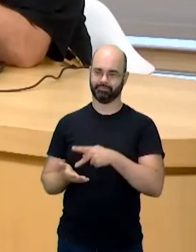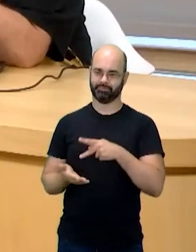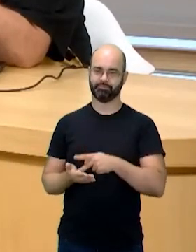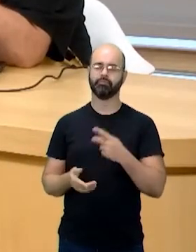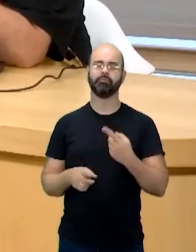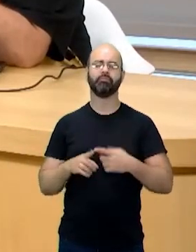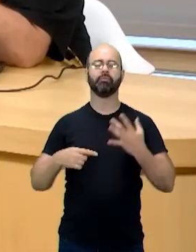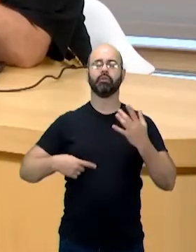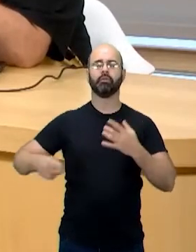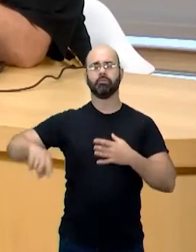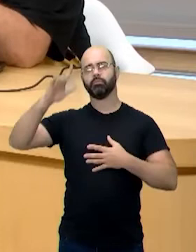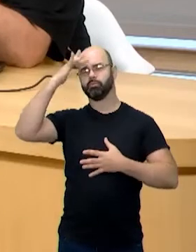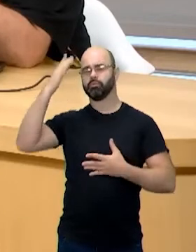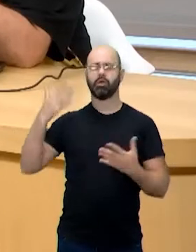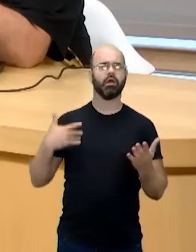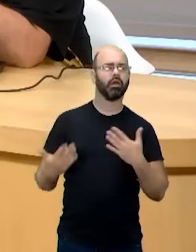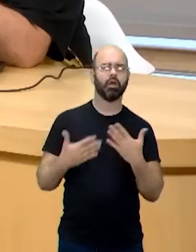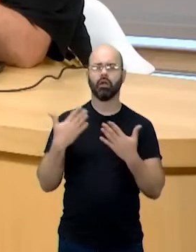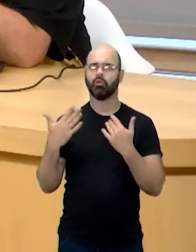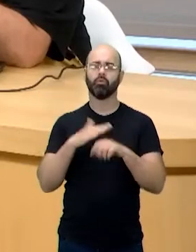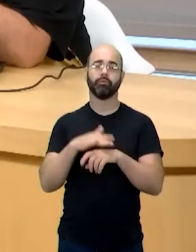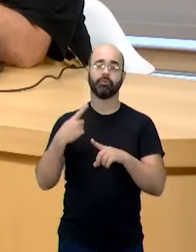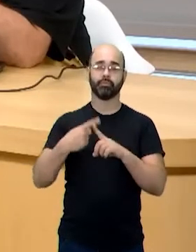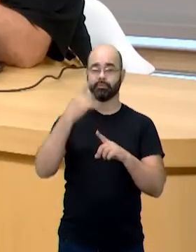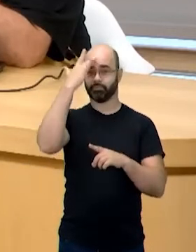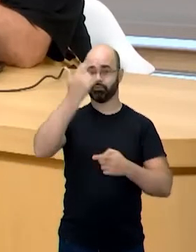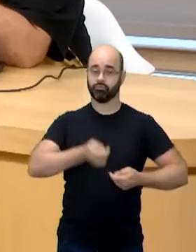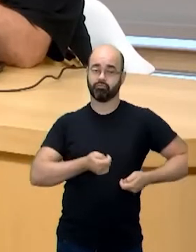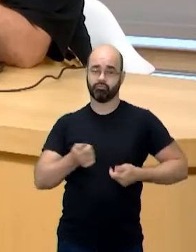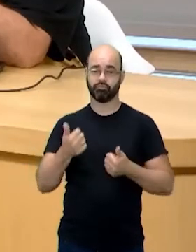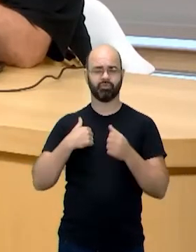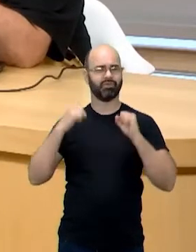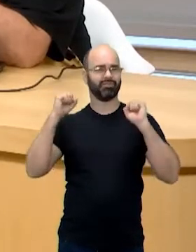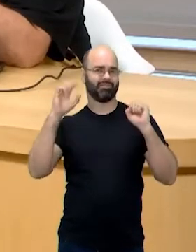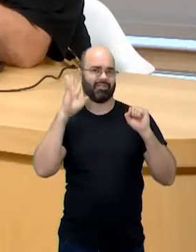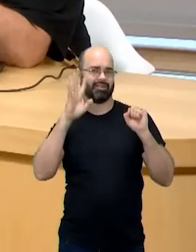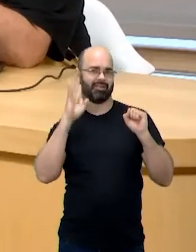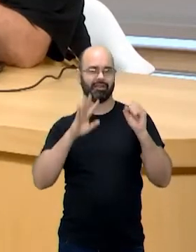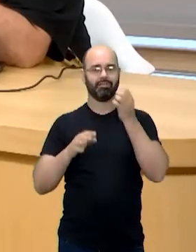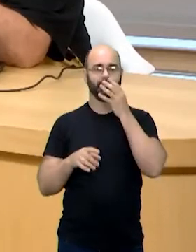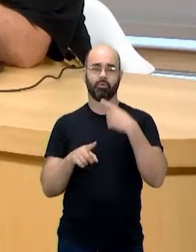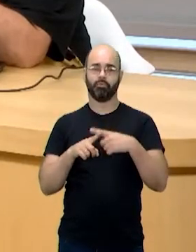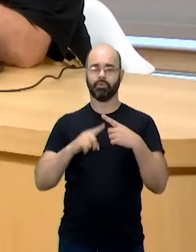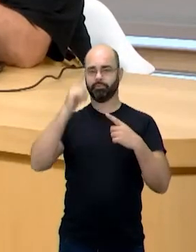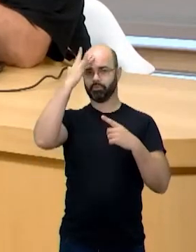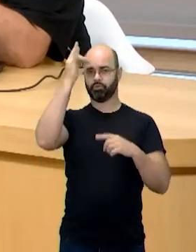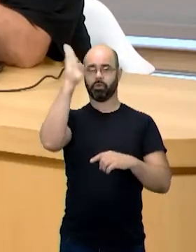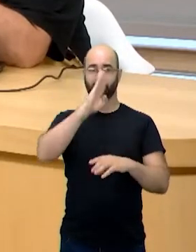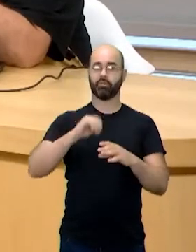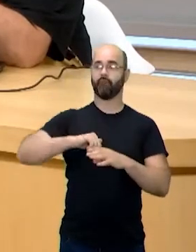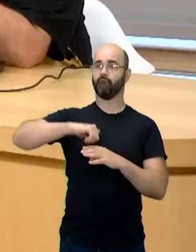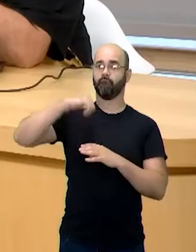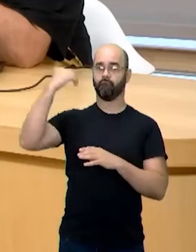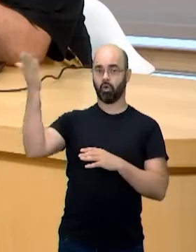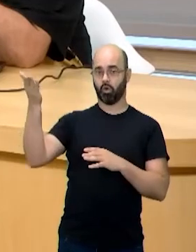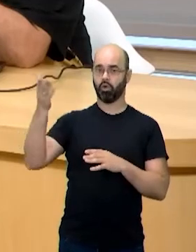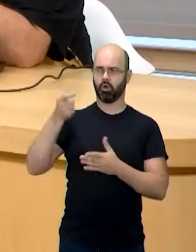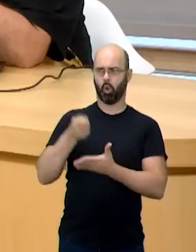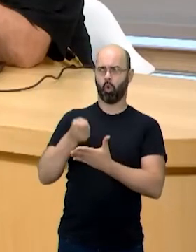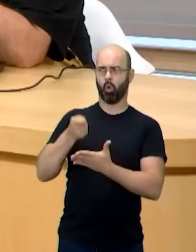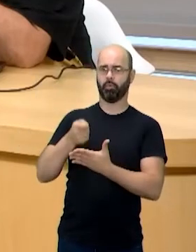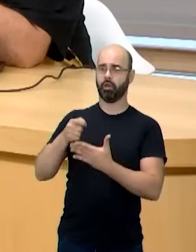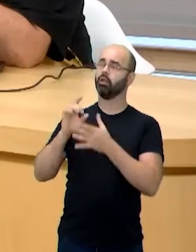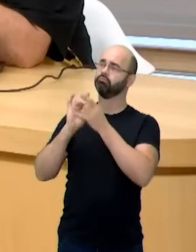foi polêmica, porque num primeiro momento todo mundo comemorou a anistia. Afinal de contas, muita gente que estava fora do Brasil, que foi forçada a deixar o país,